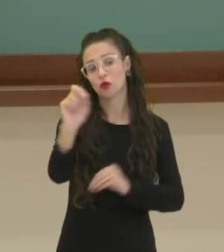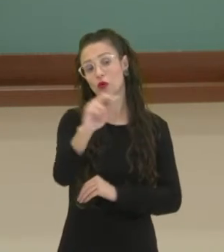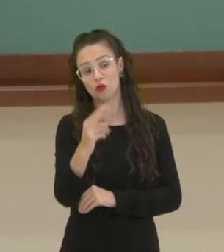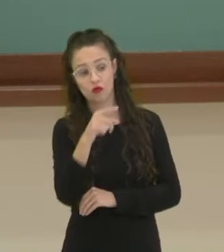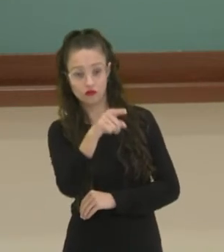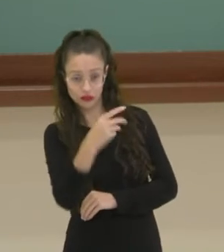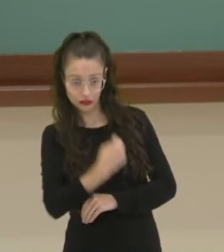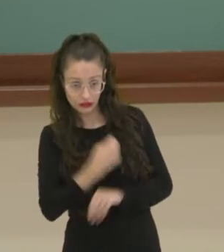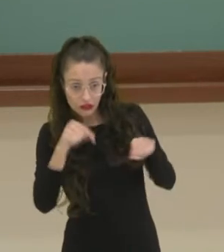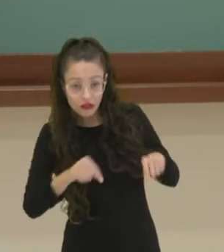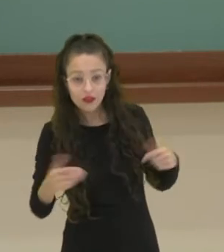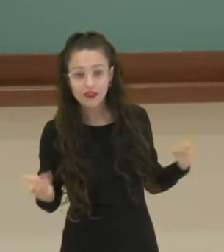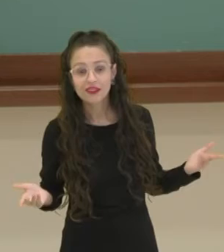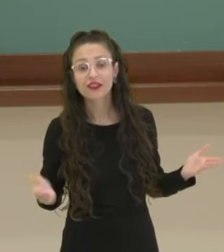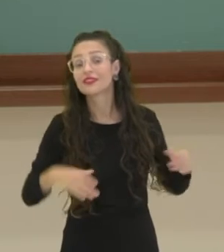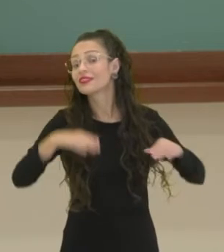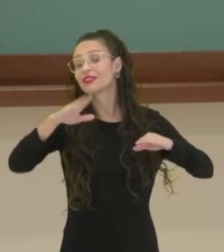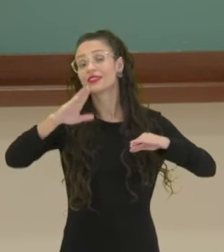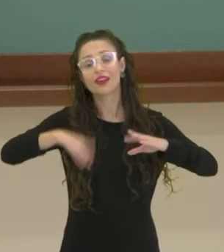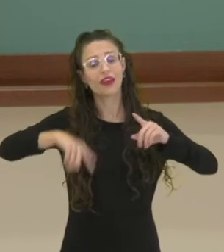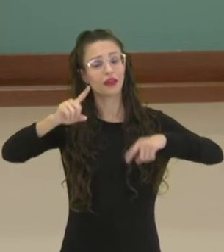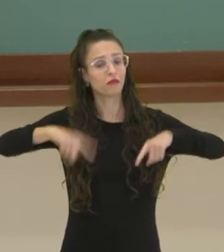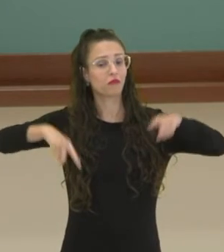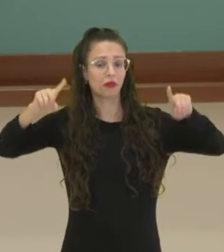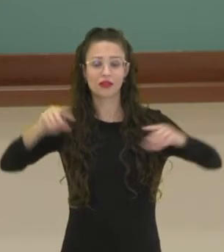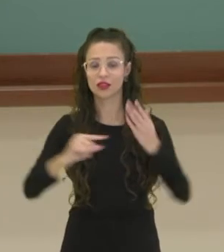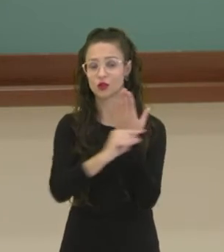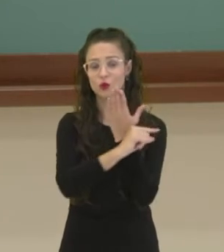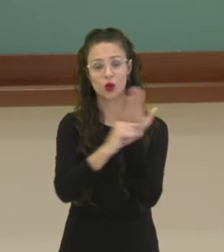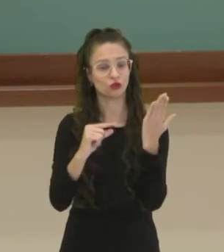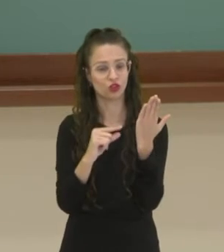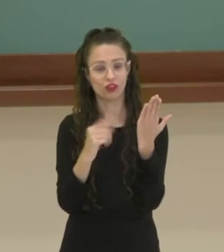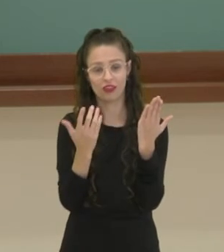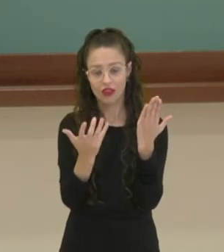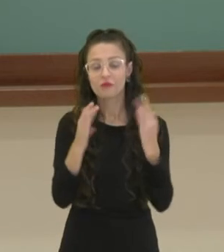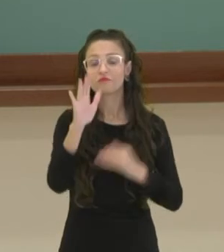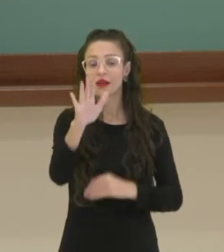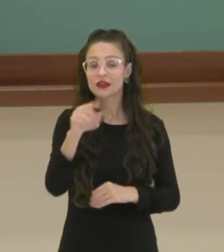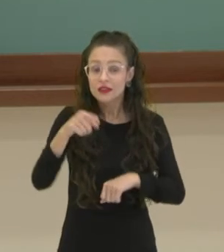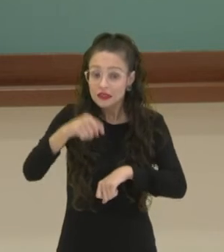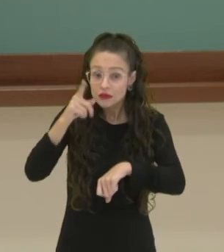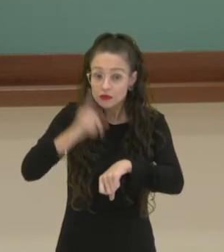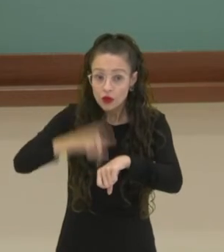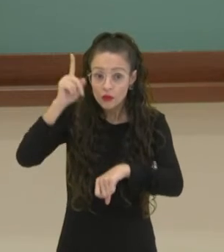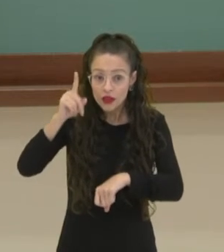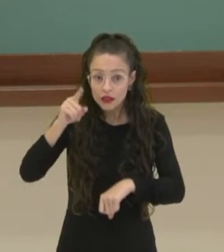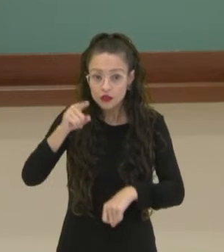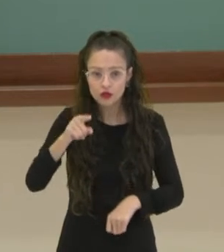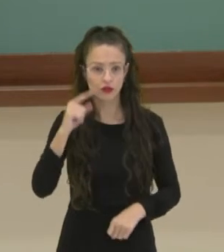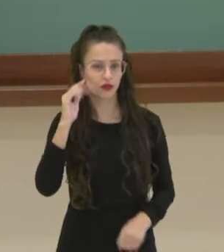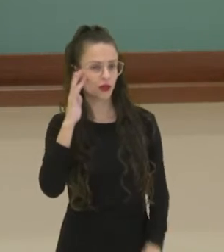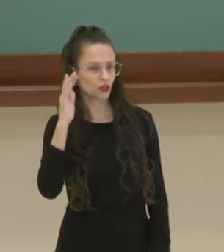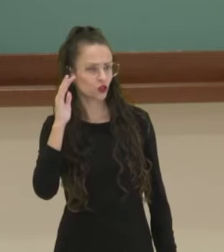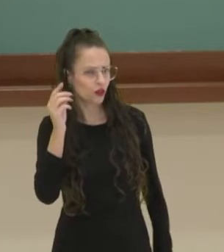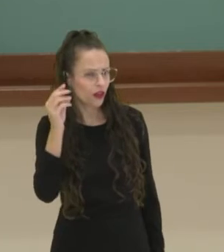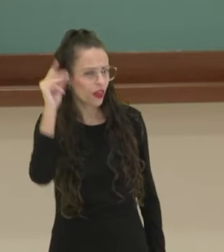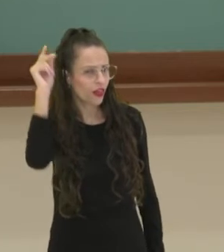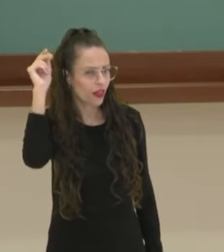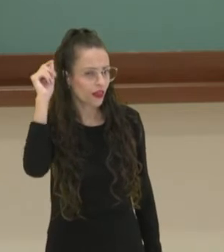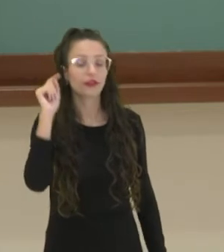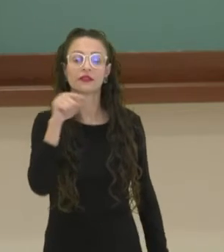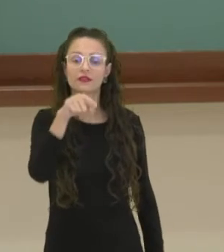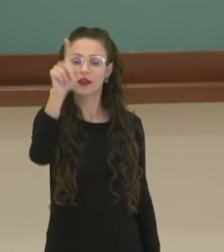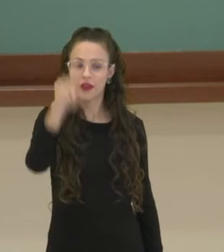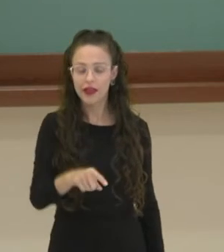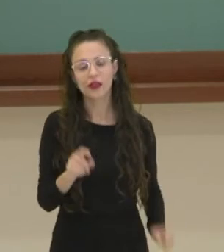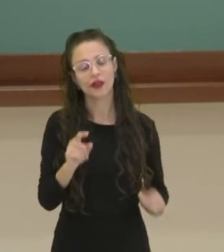está aqui, vai depender do que o autor quer. Mas esse momento do clímax, pensou, é o